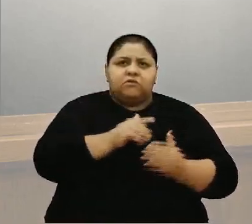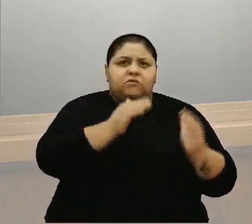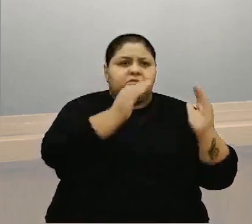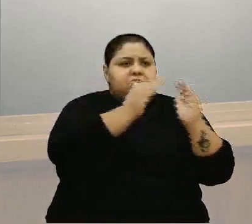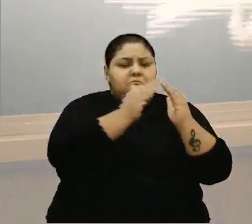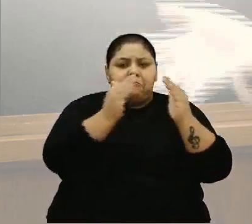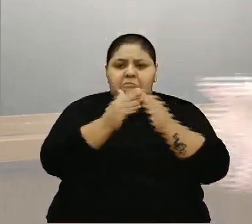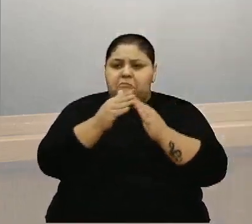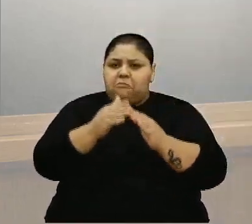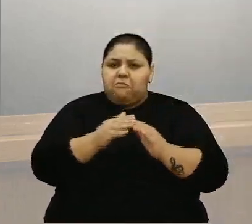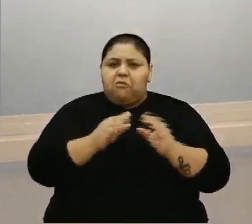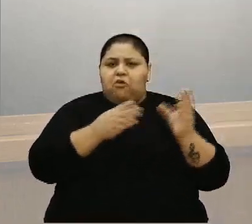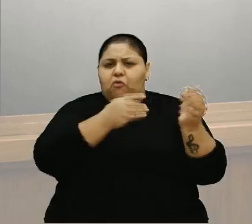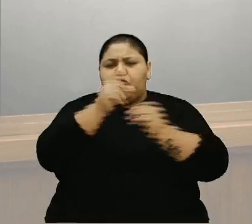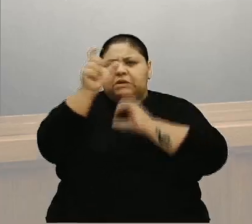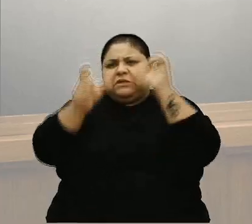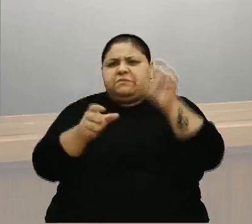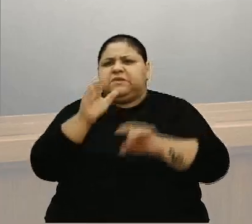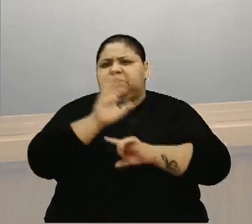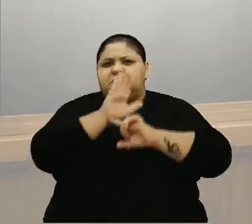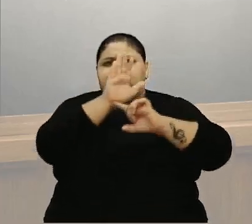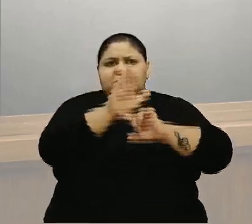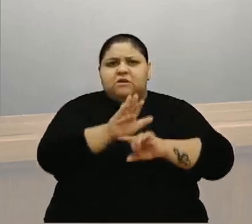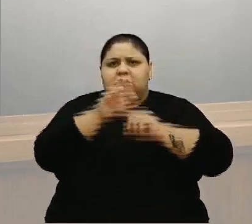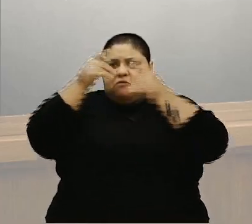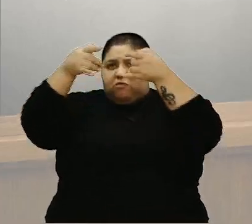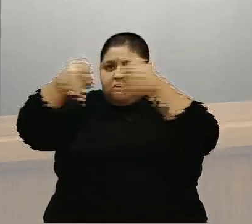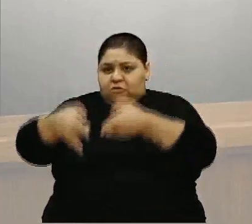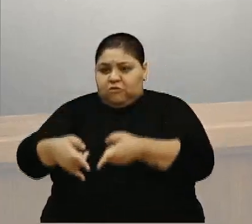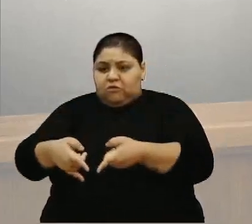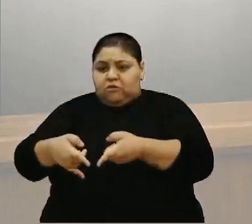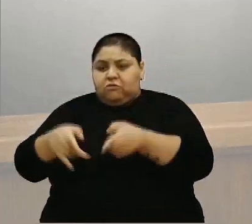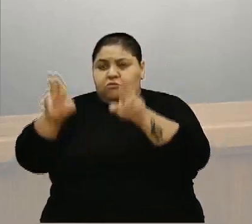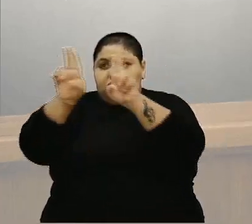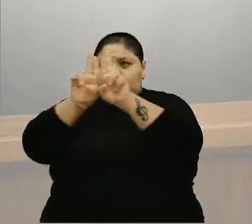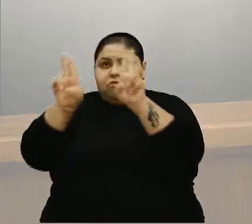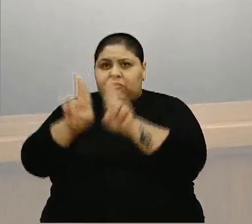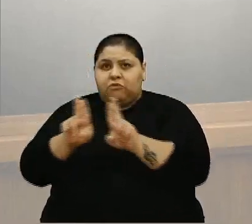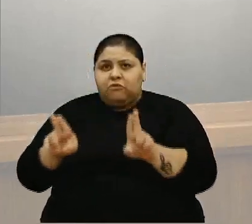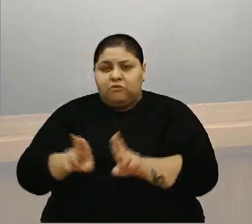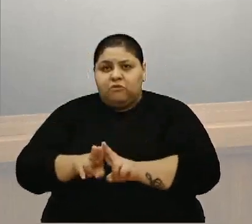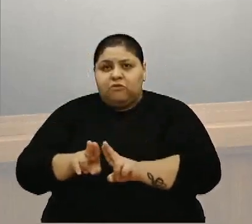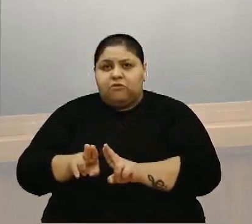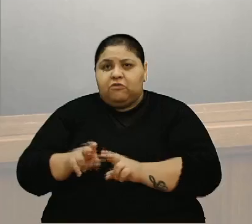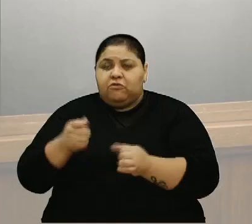com um irmão de não sei o quê, para internar no hospital da Unimed. A calção,